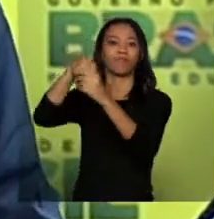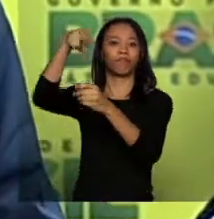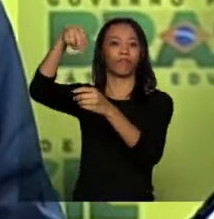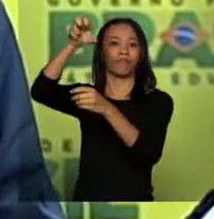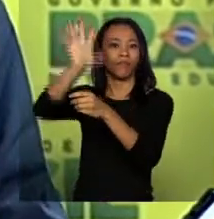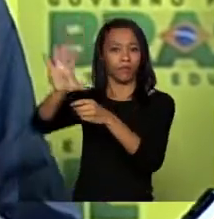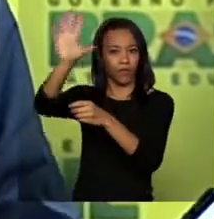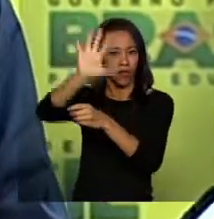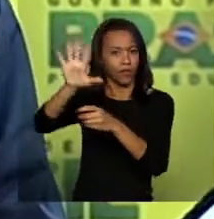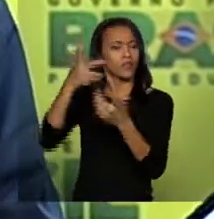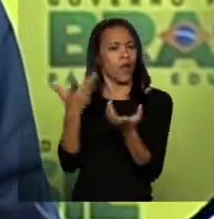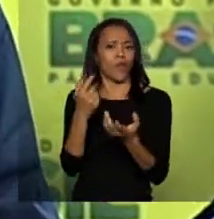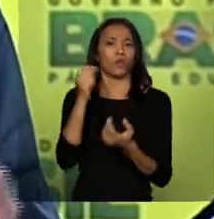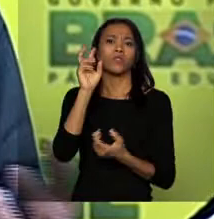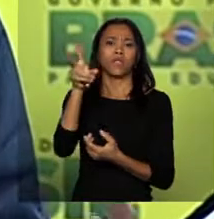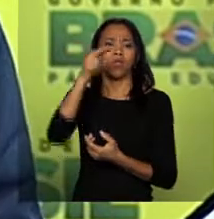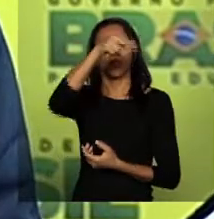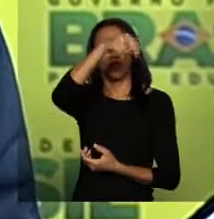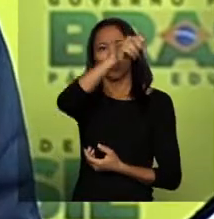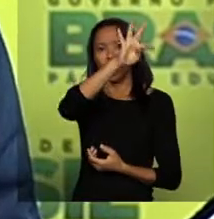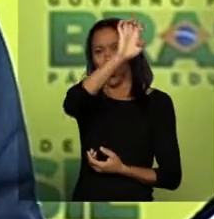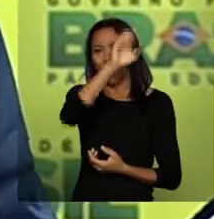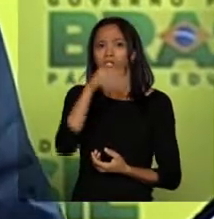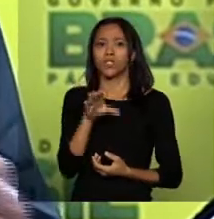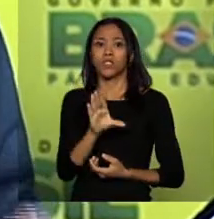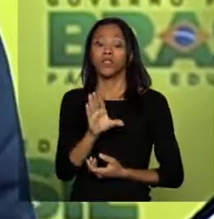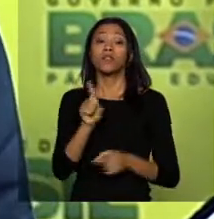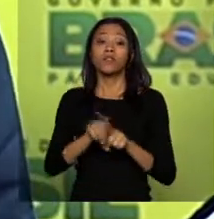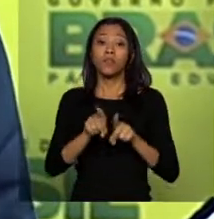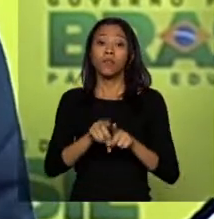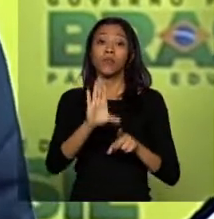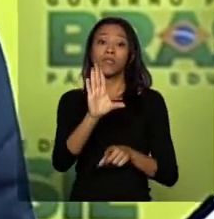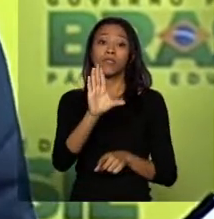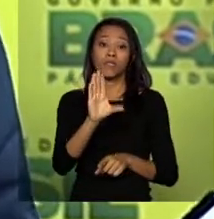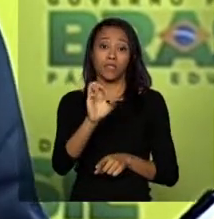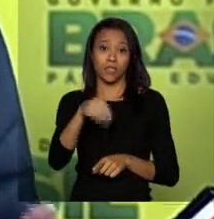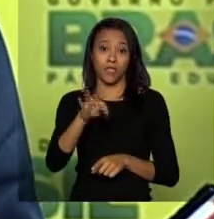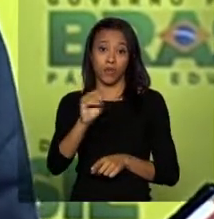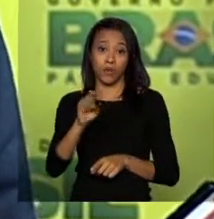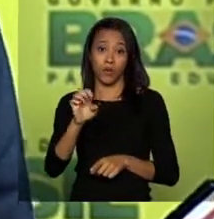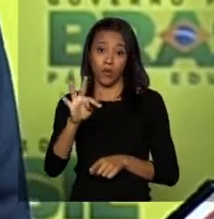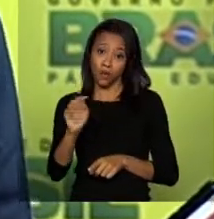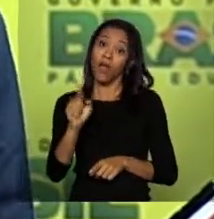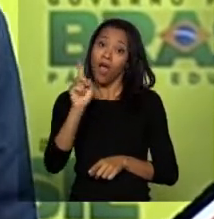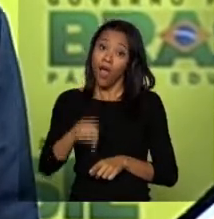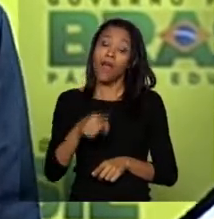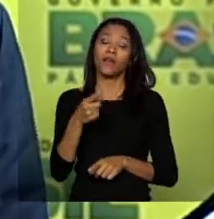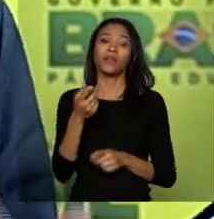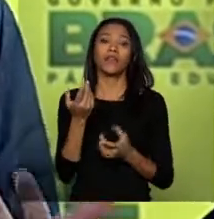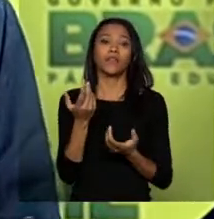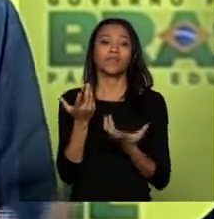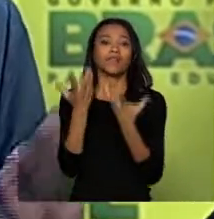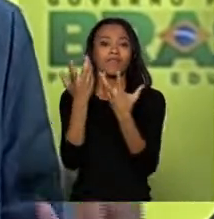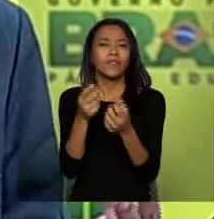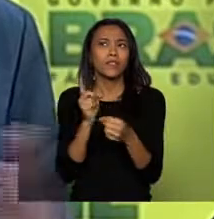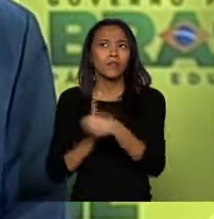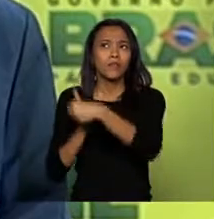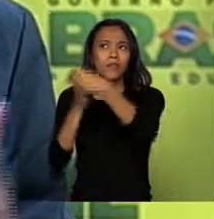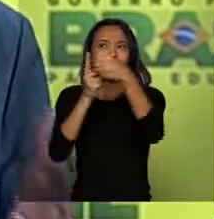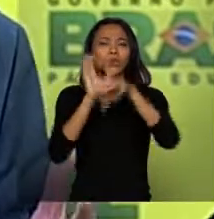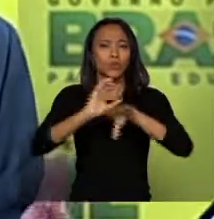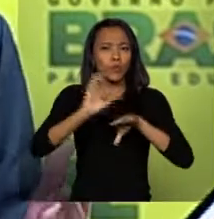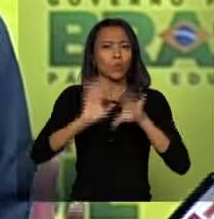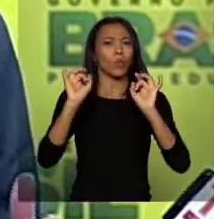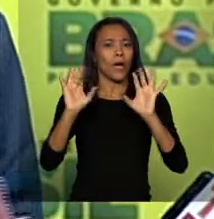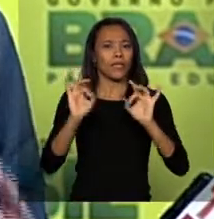além disso, não é só corrigir as simetrias. São cidades que tenham condições de atender cursos com qualidade. Então foi feito isso, se analisou,